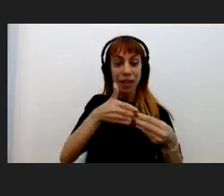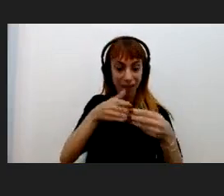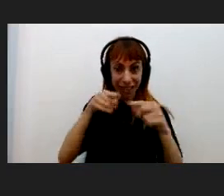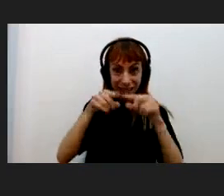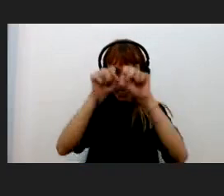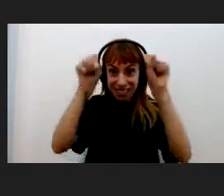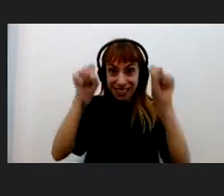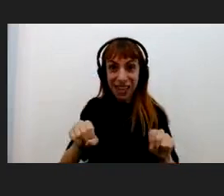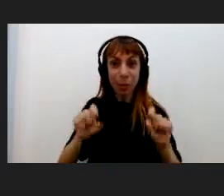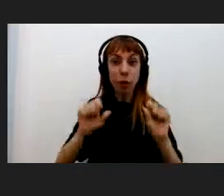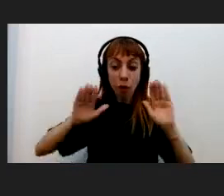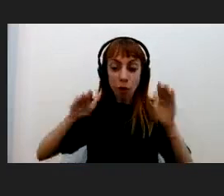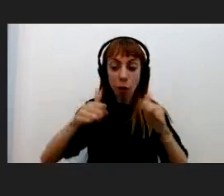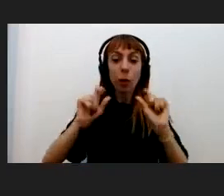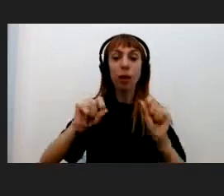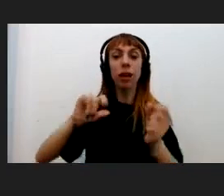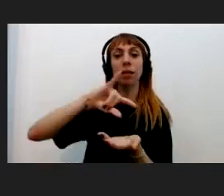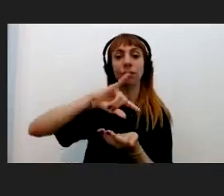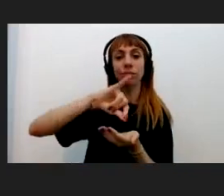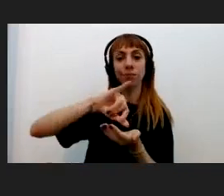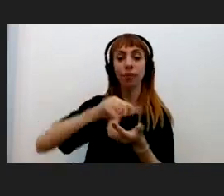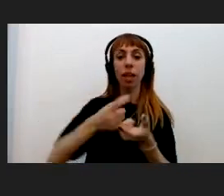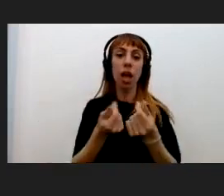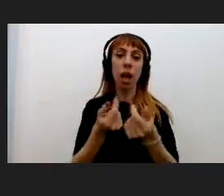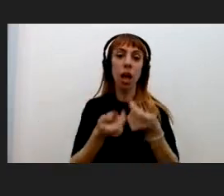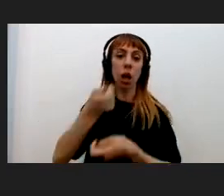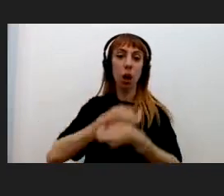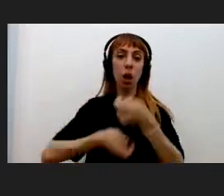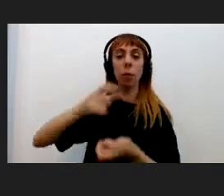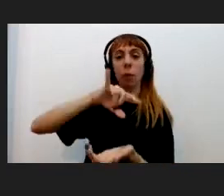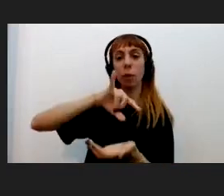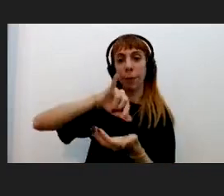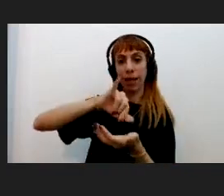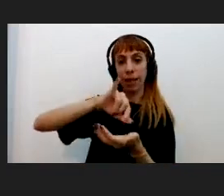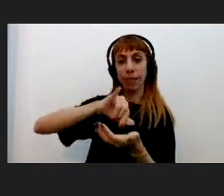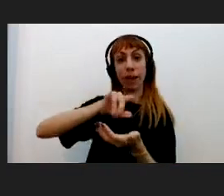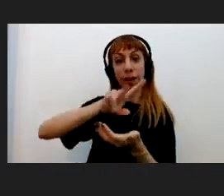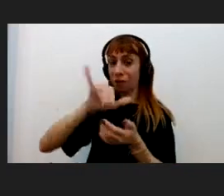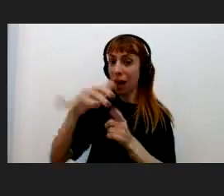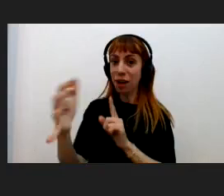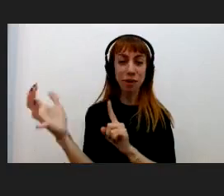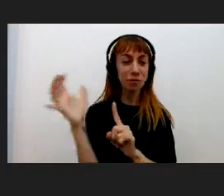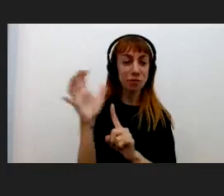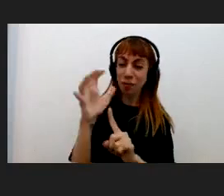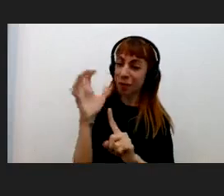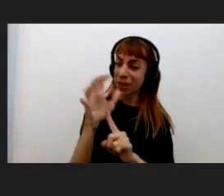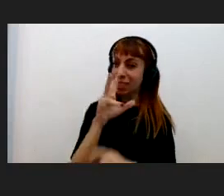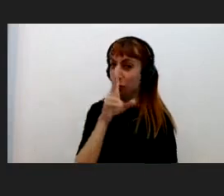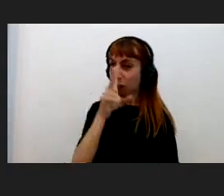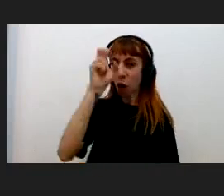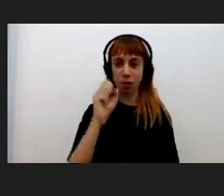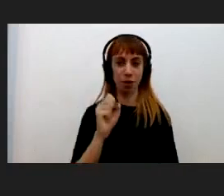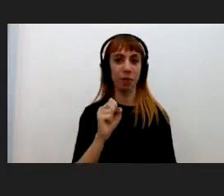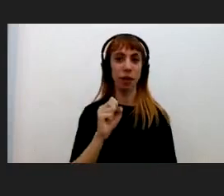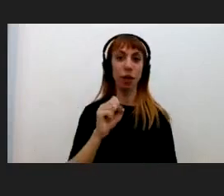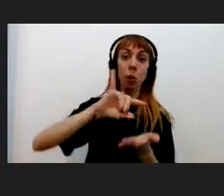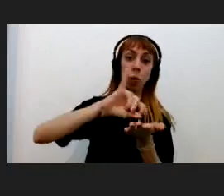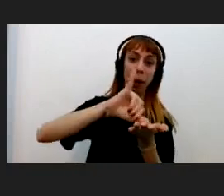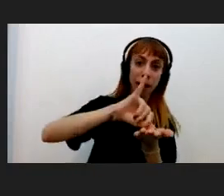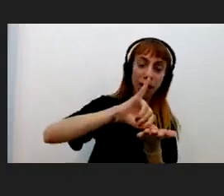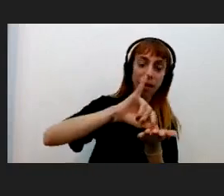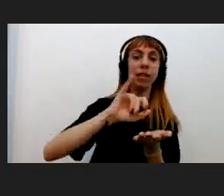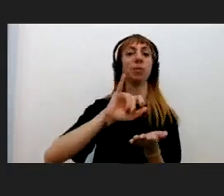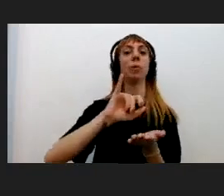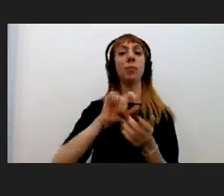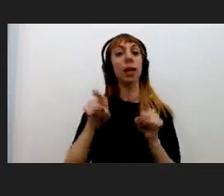esse sistema de relações que eu trago aqui como a questão do capitalismo, a questão do neoliberalismo, elas não